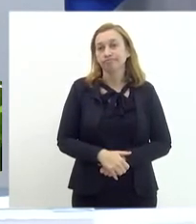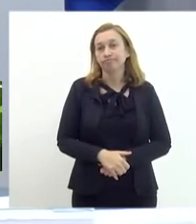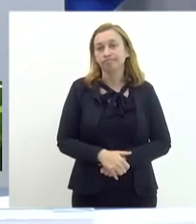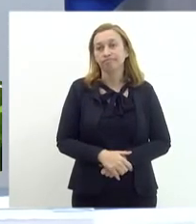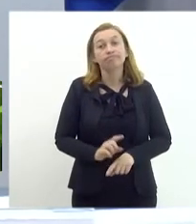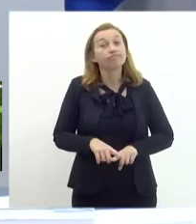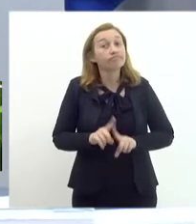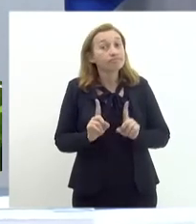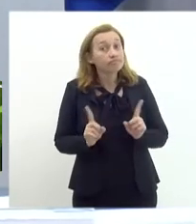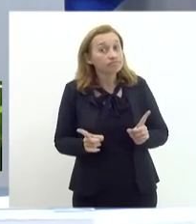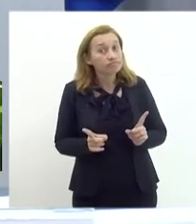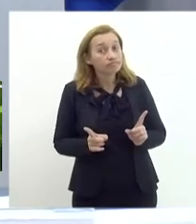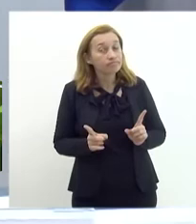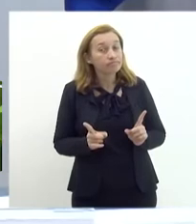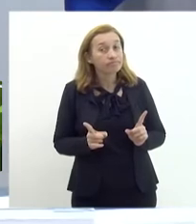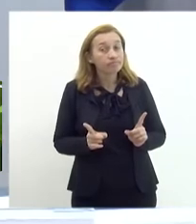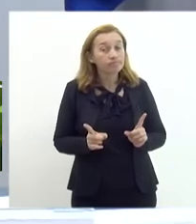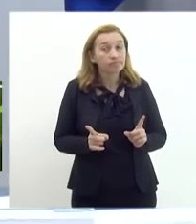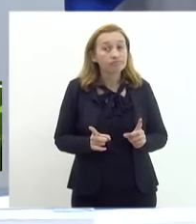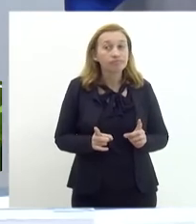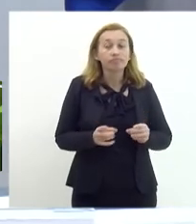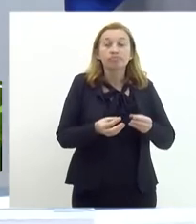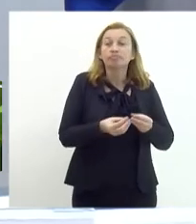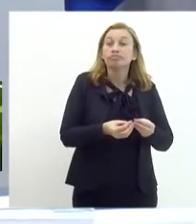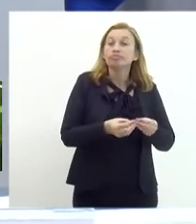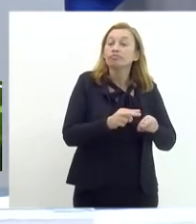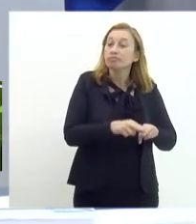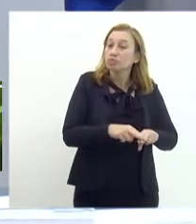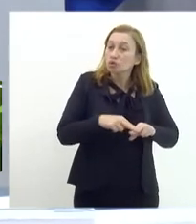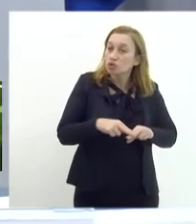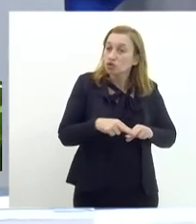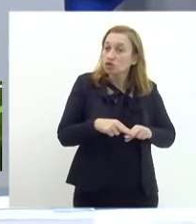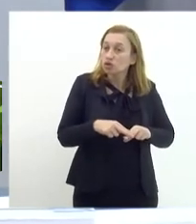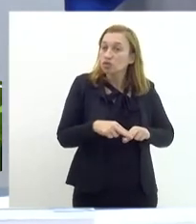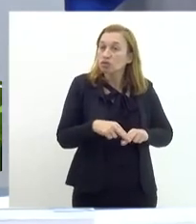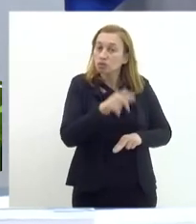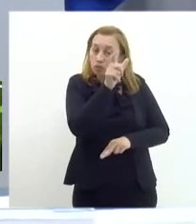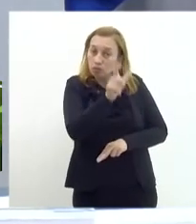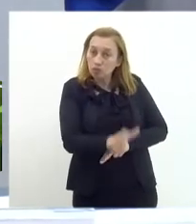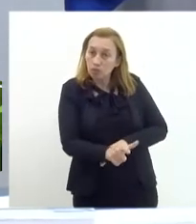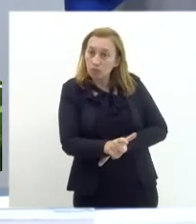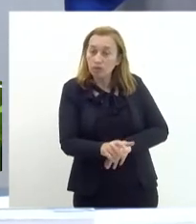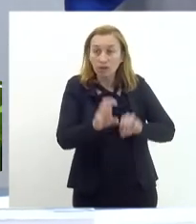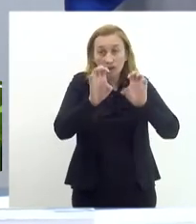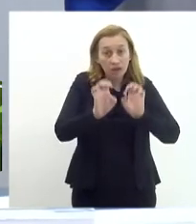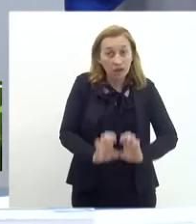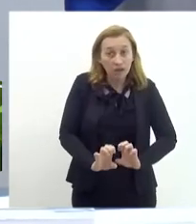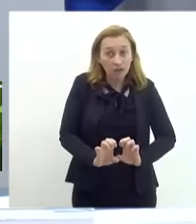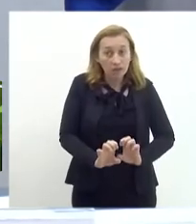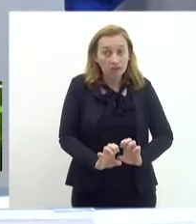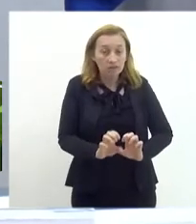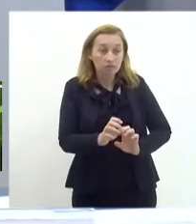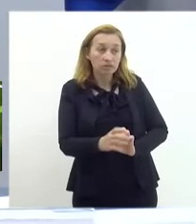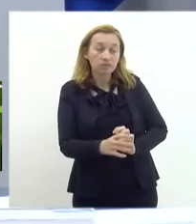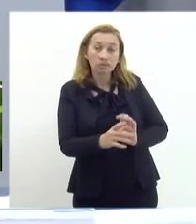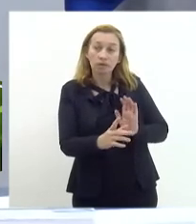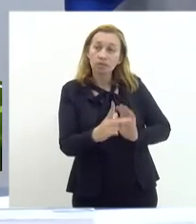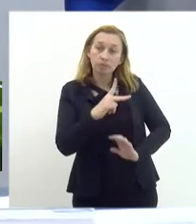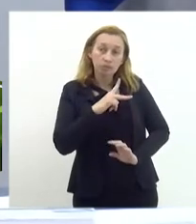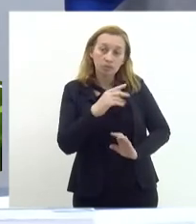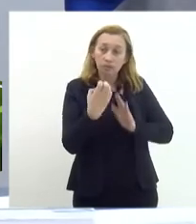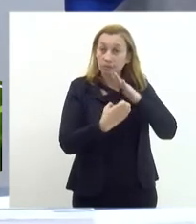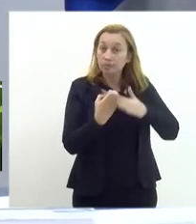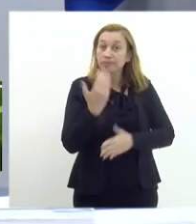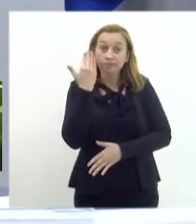Mas isto foi consequência do comportamento aético, amoral e corrupto. Você está